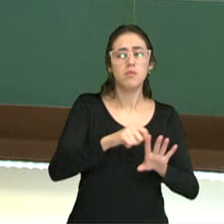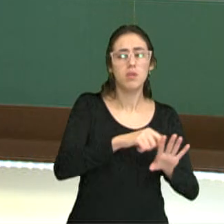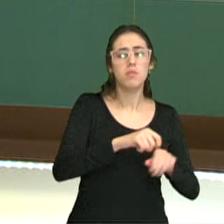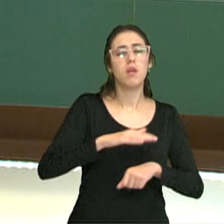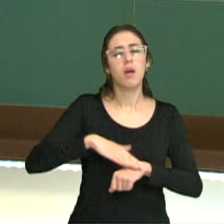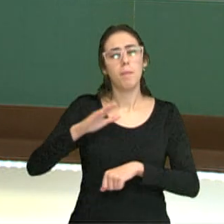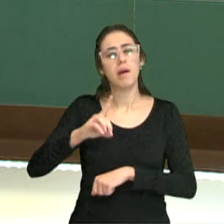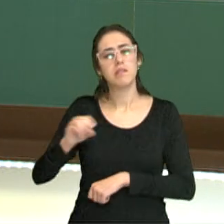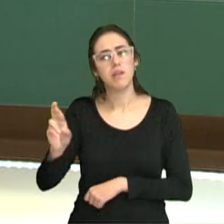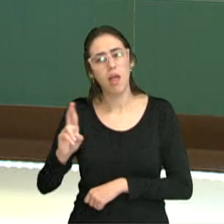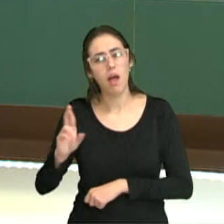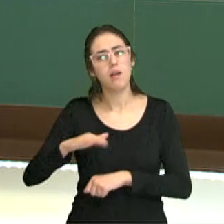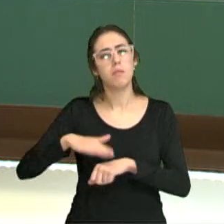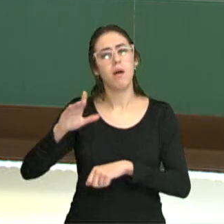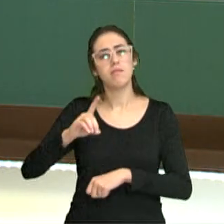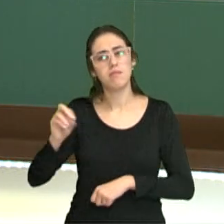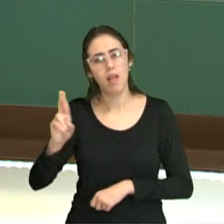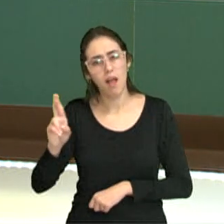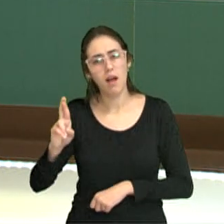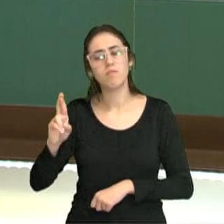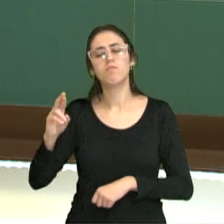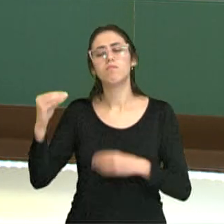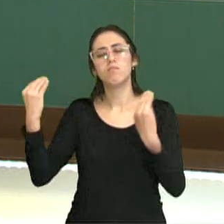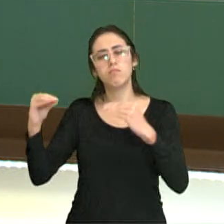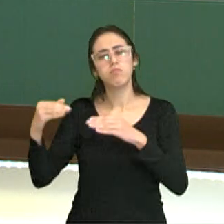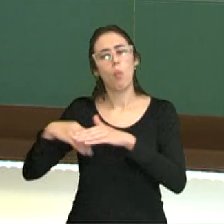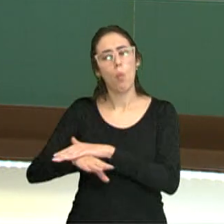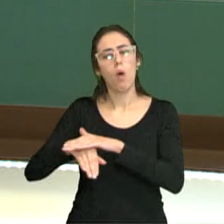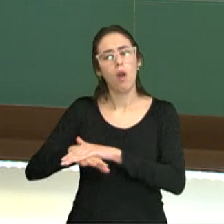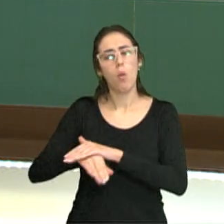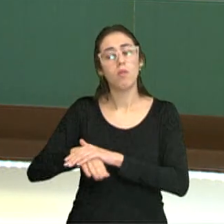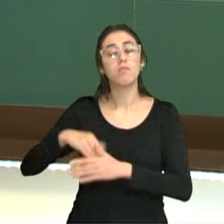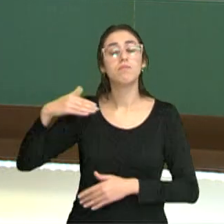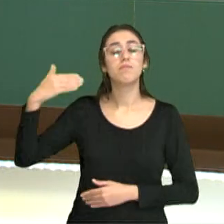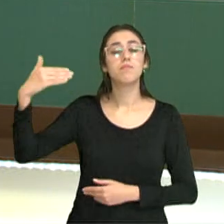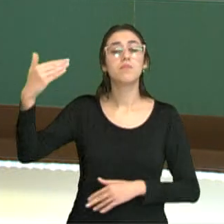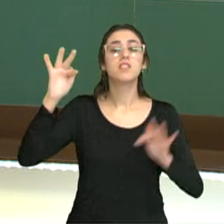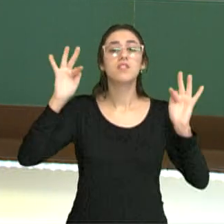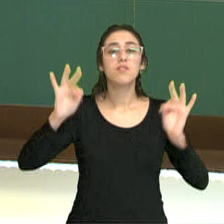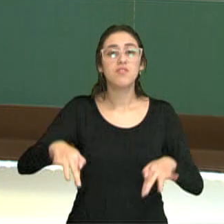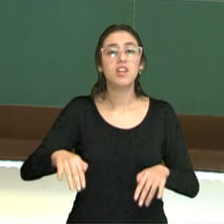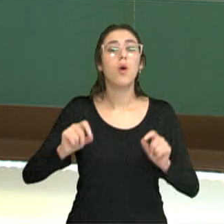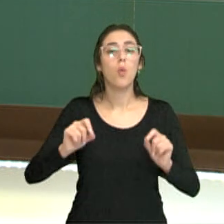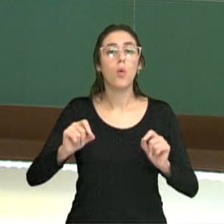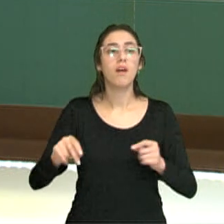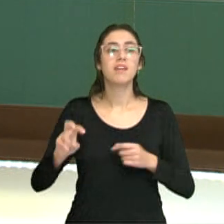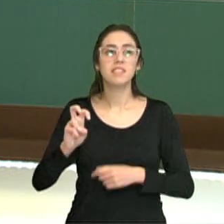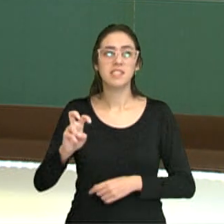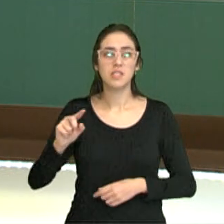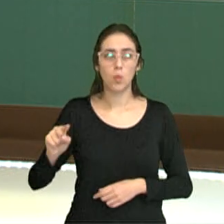um incremento de R$100, no final do vencimento desse título, ela vai ter R$